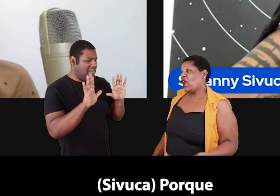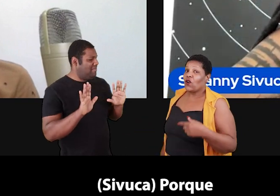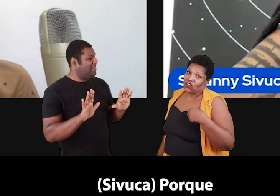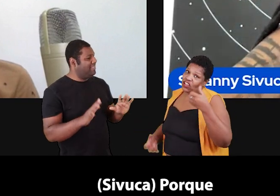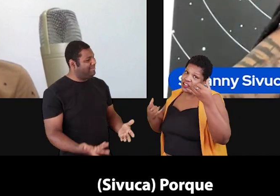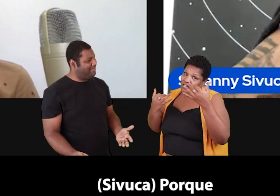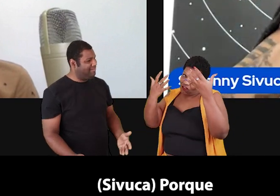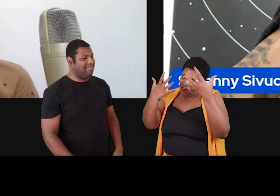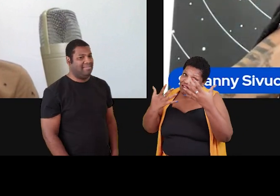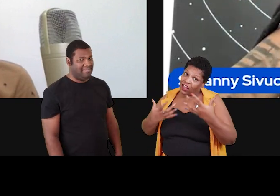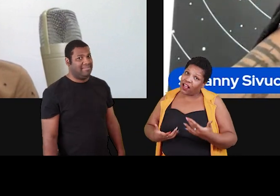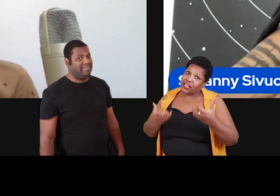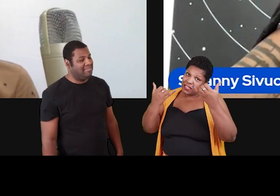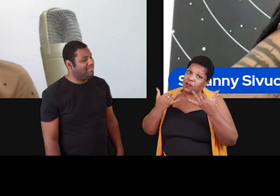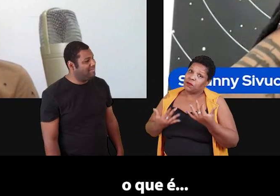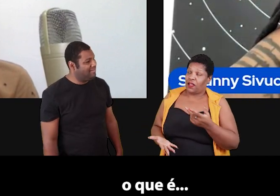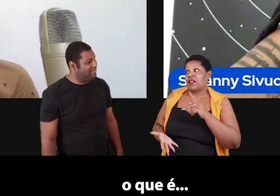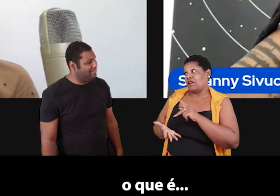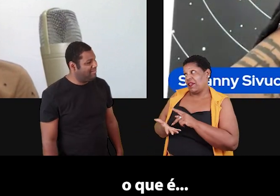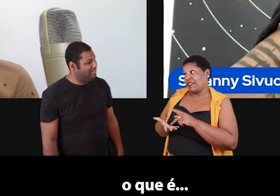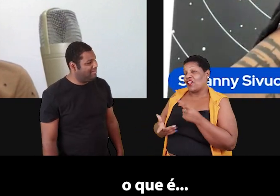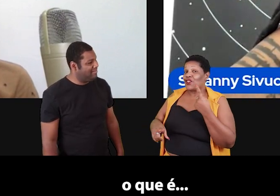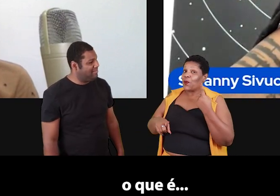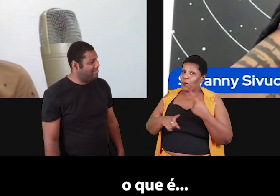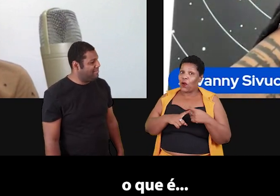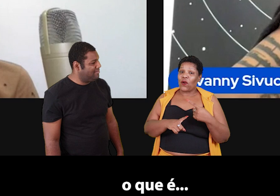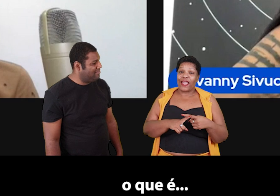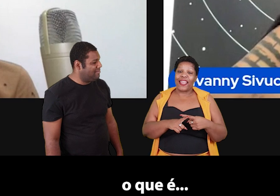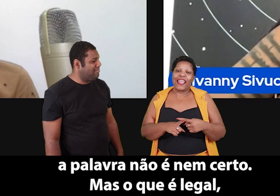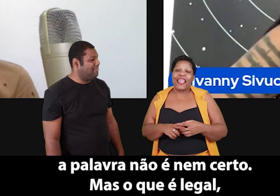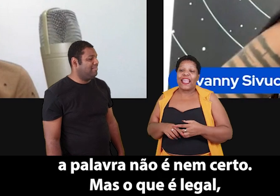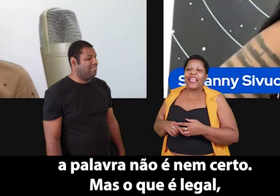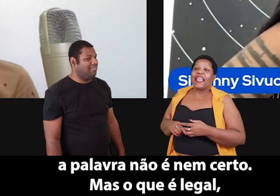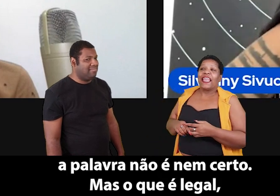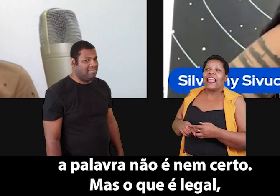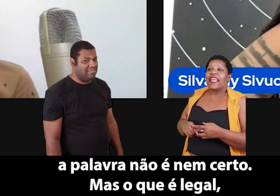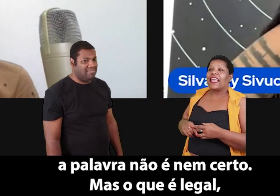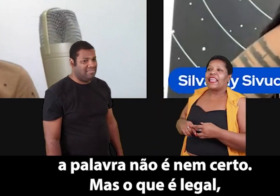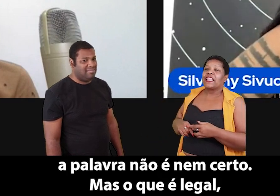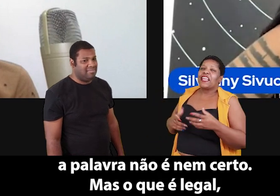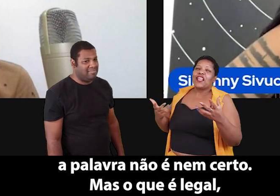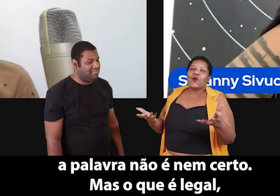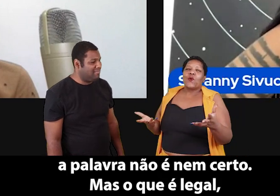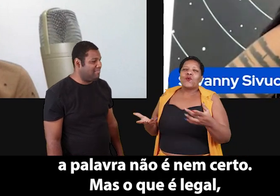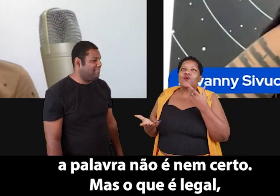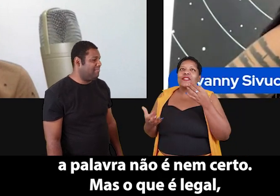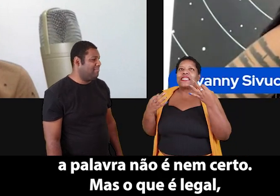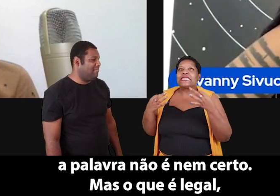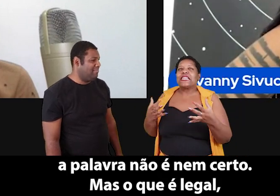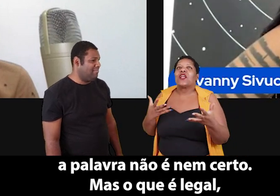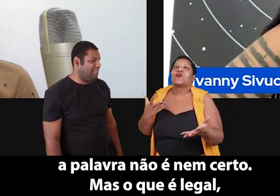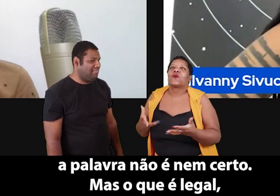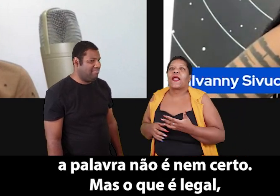tudo isso, porque o que é, nem palavra não é nem certo, mas o que